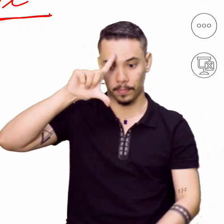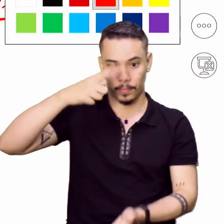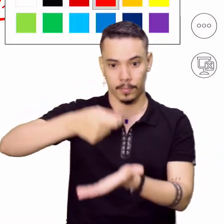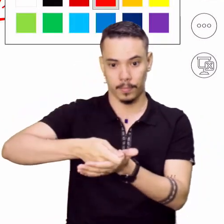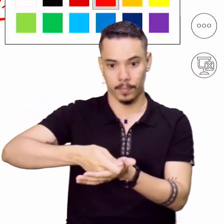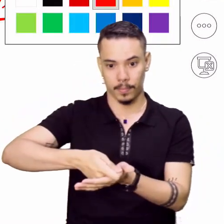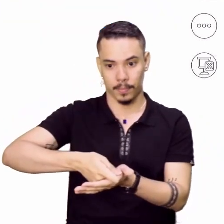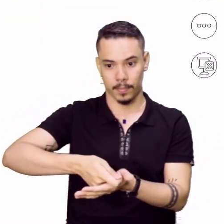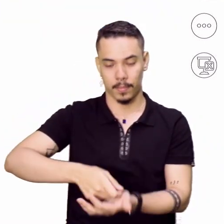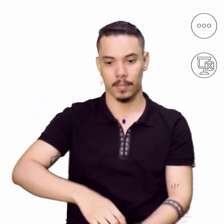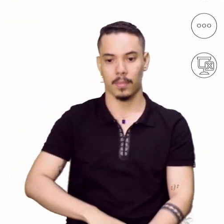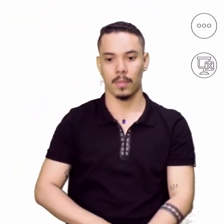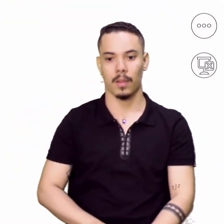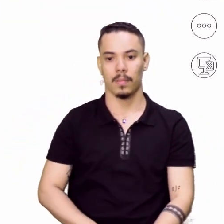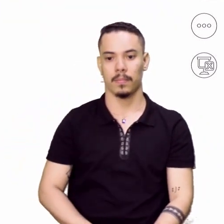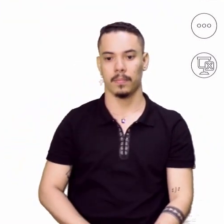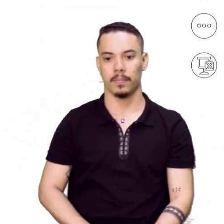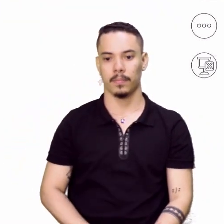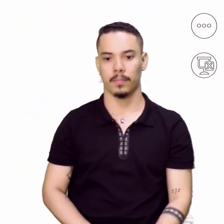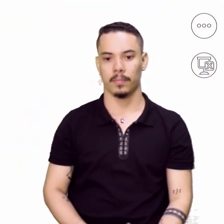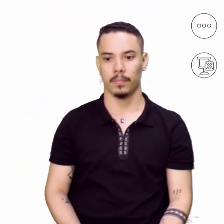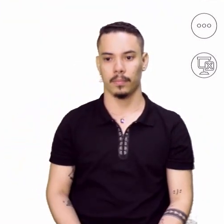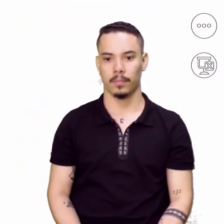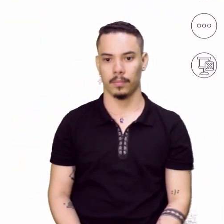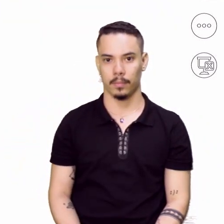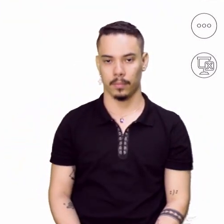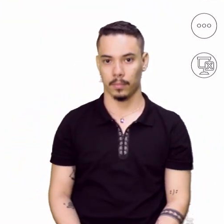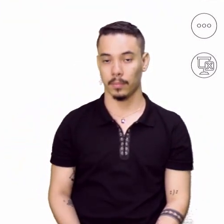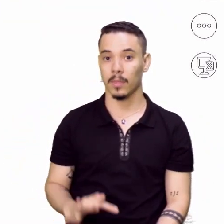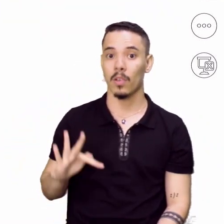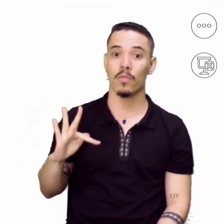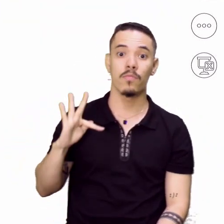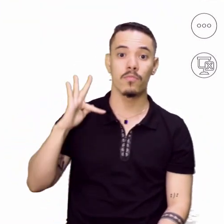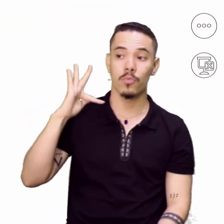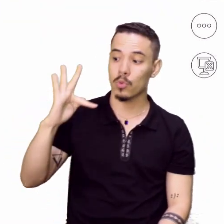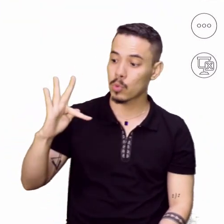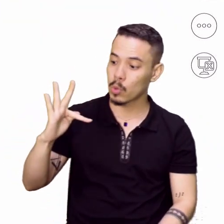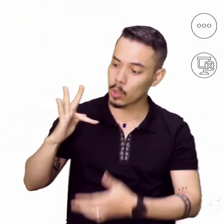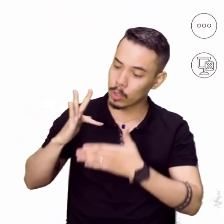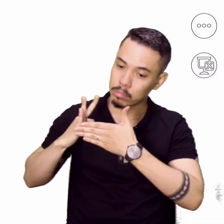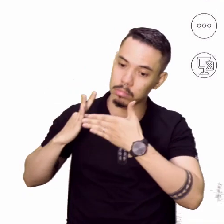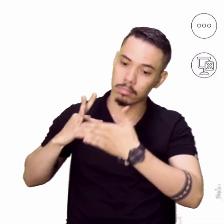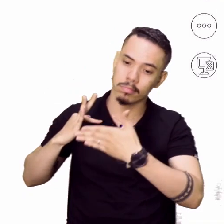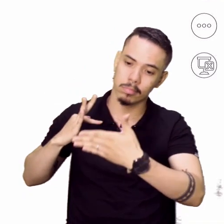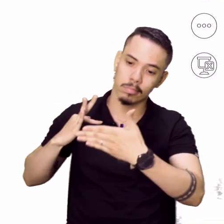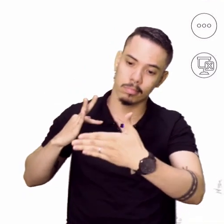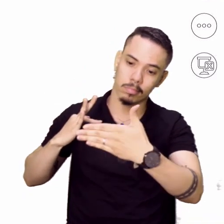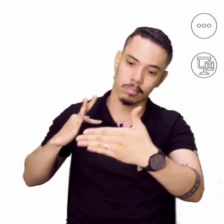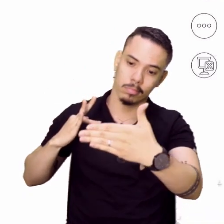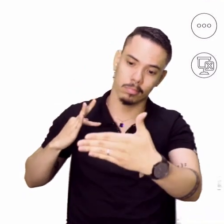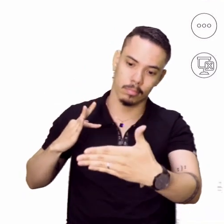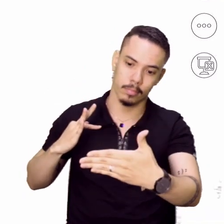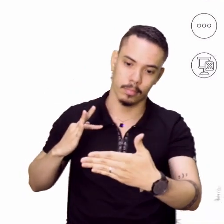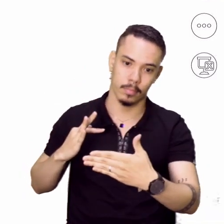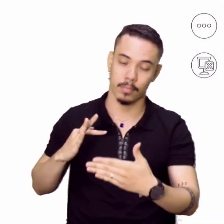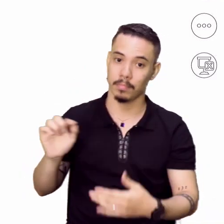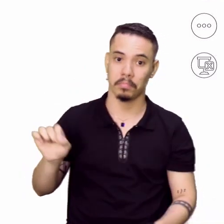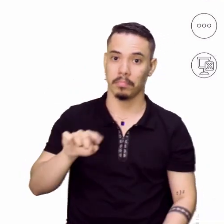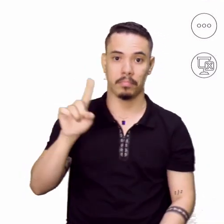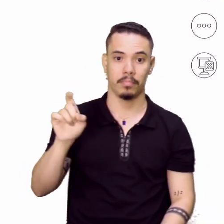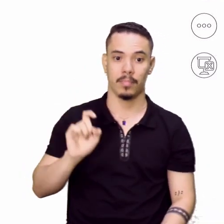da fala é um futuro mais distante é um futuro mais